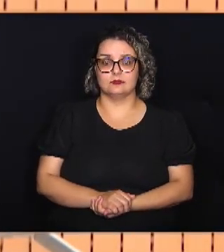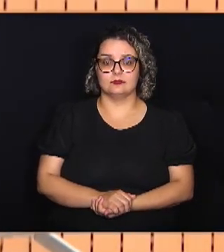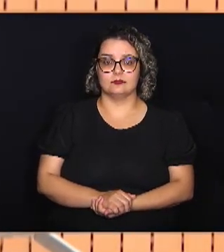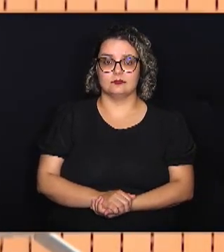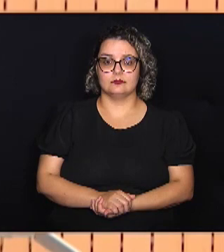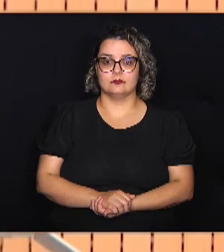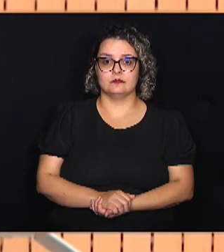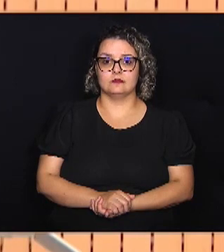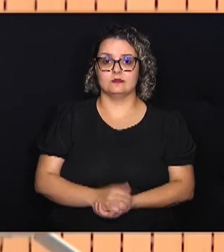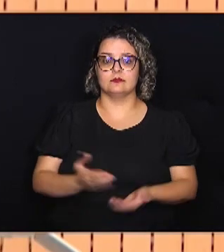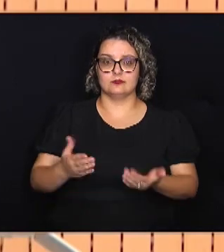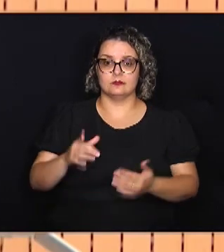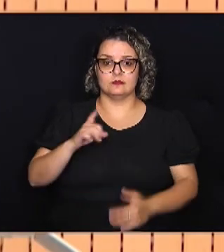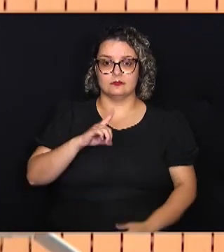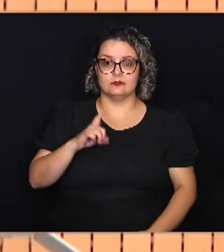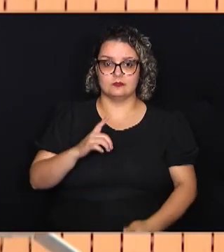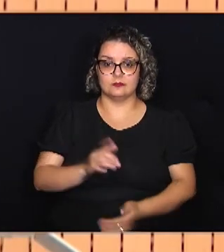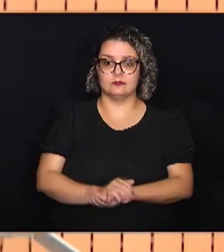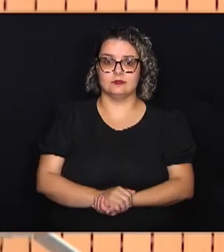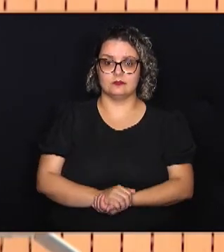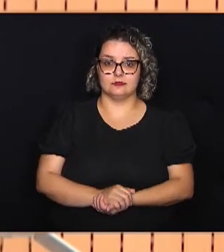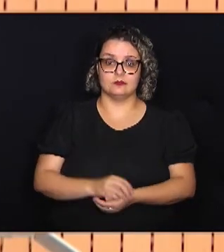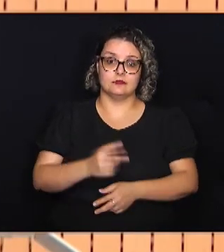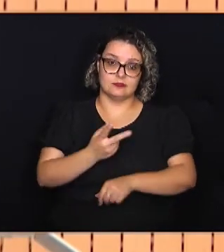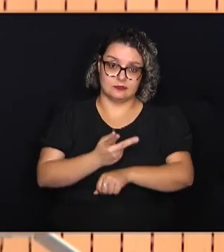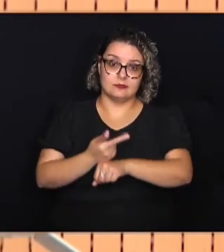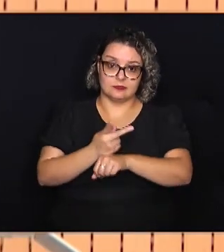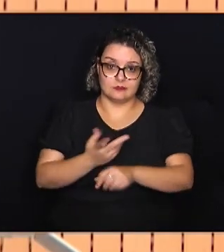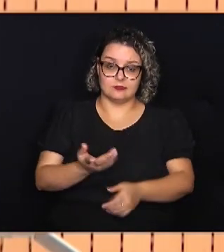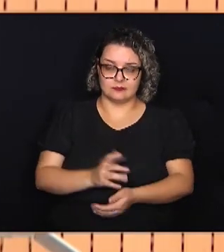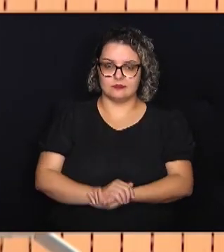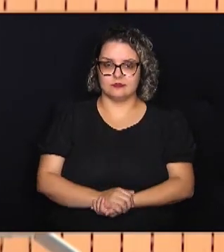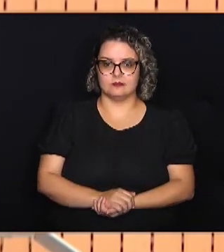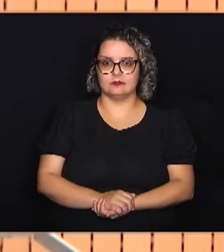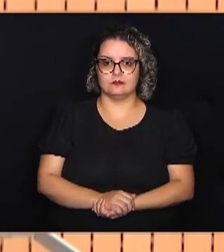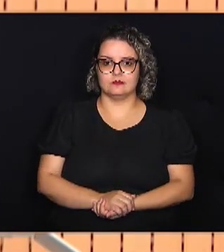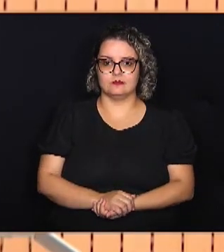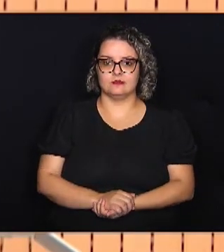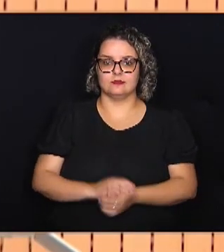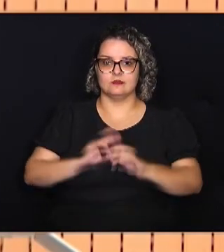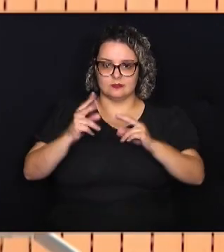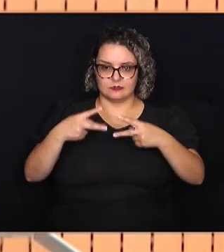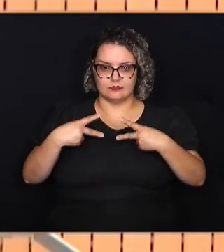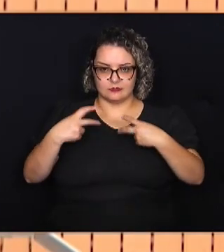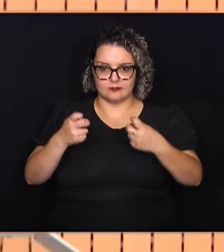ter esse prêmio, né, vamos dizer assim, esse reconhecimento,